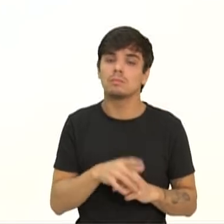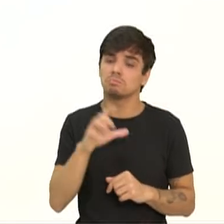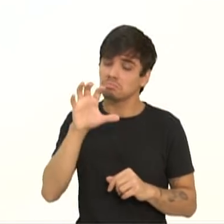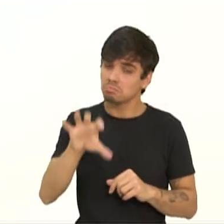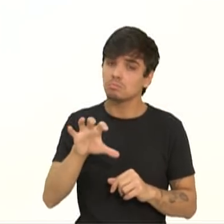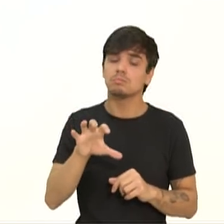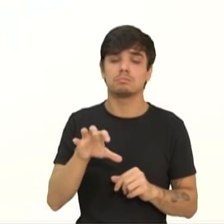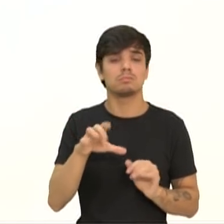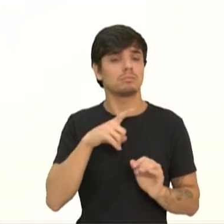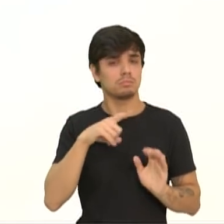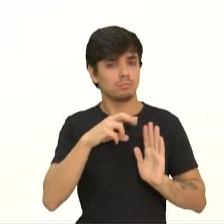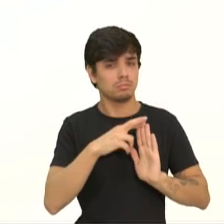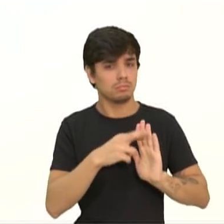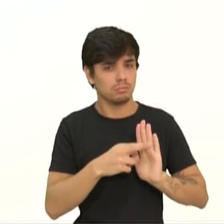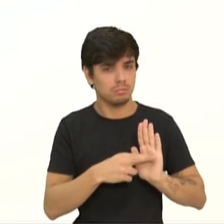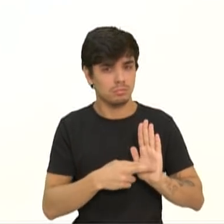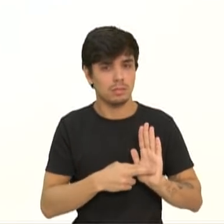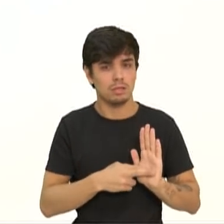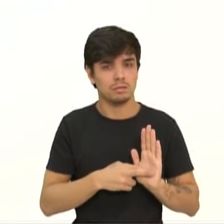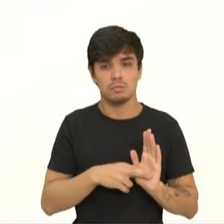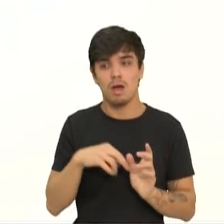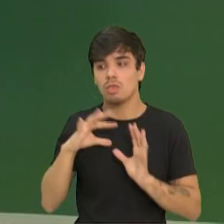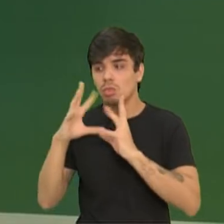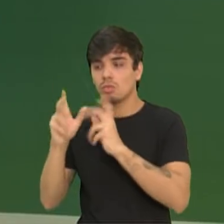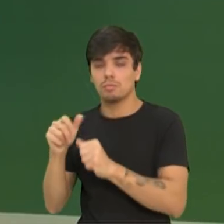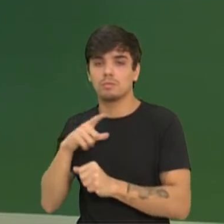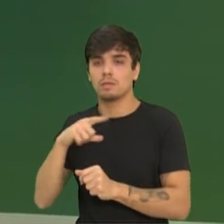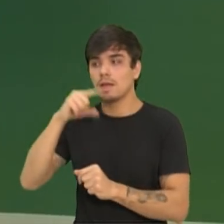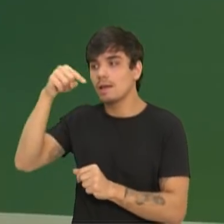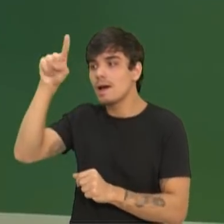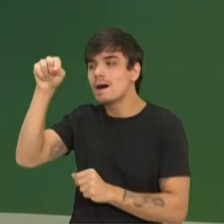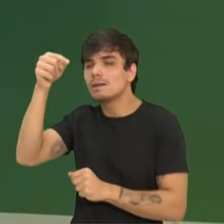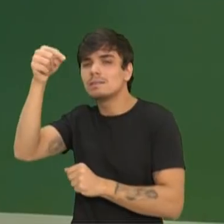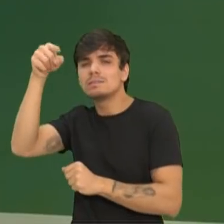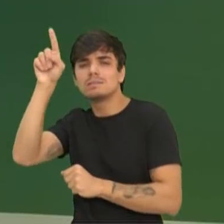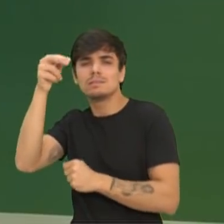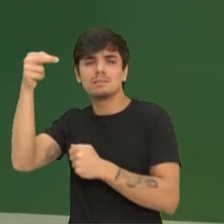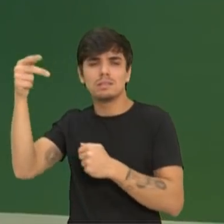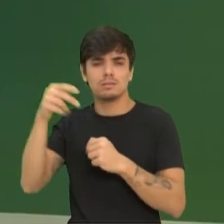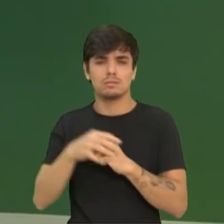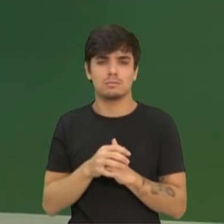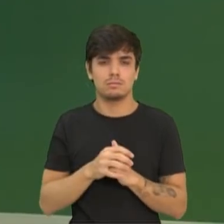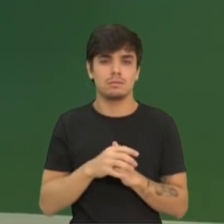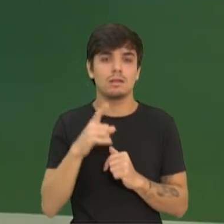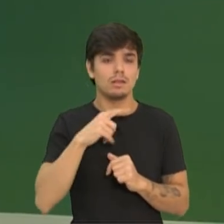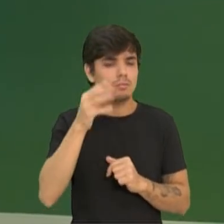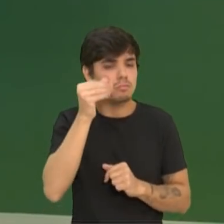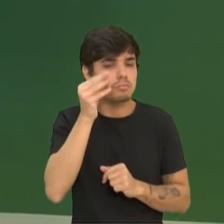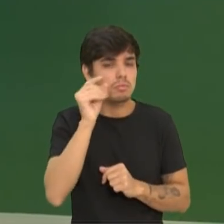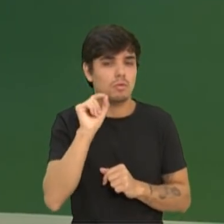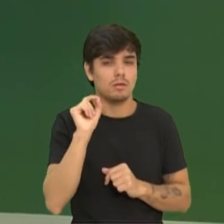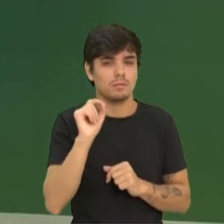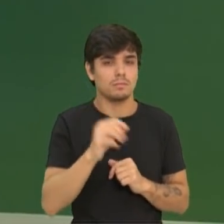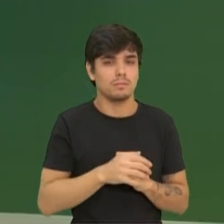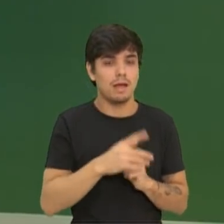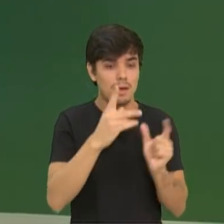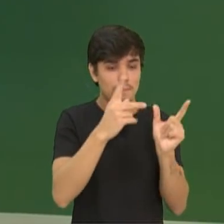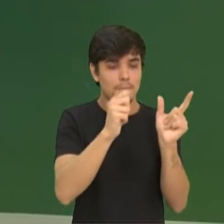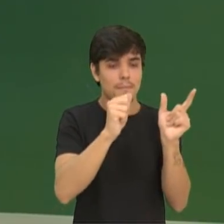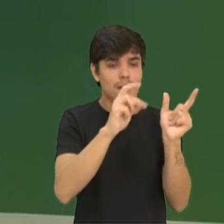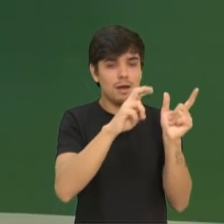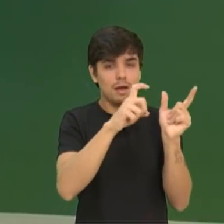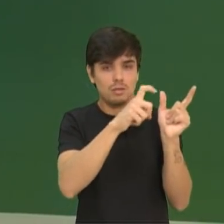regra para as paroxítonas. Nem todas são acentuadas. Uma curiosidade, as paroxítonas são as que